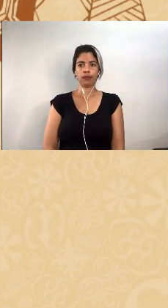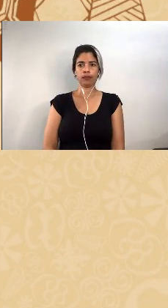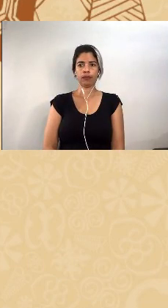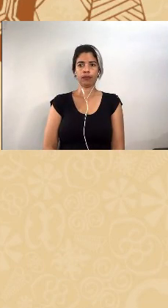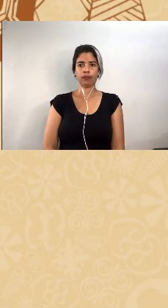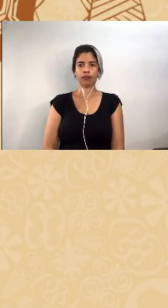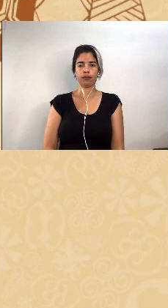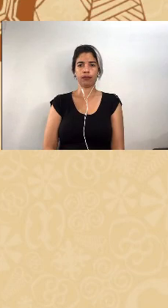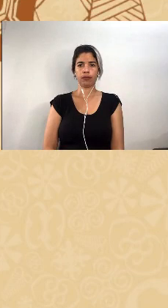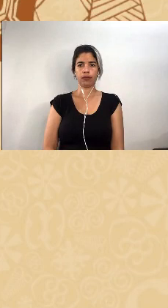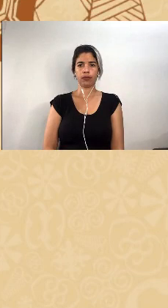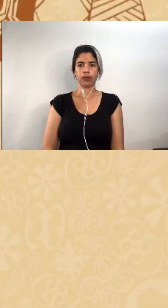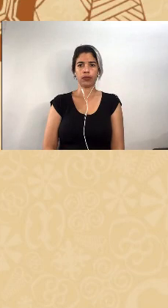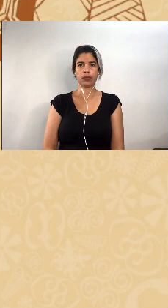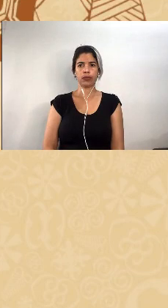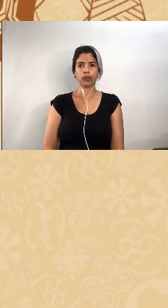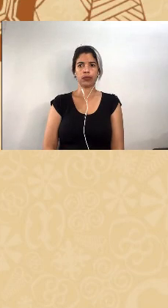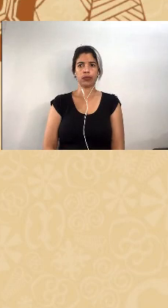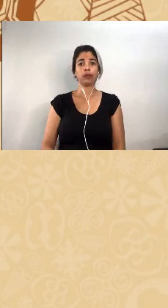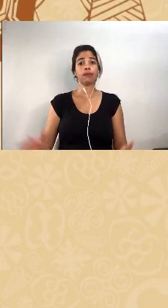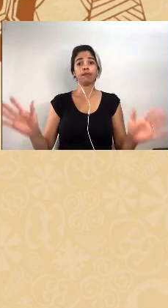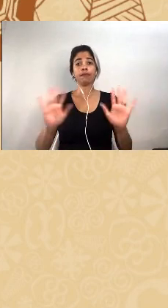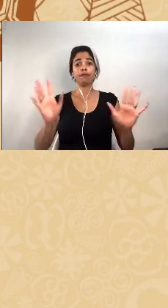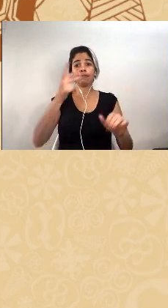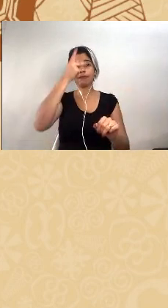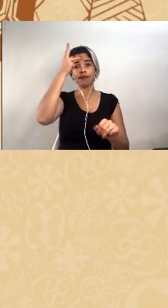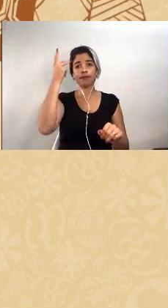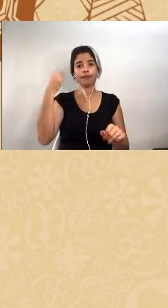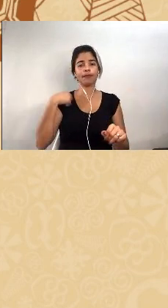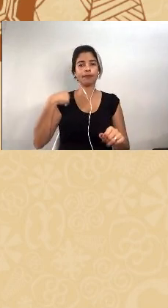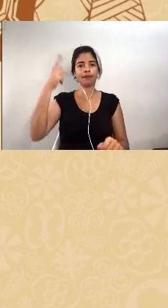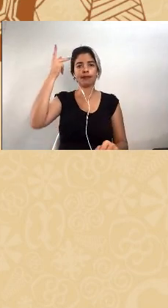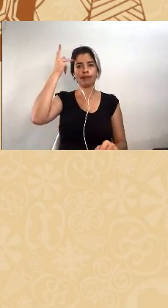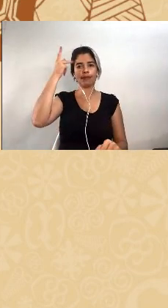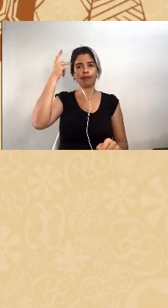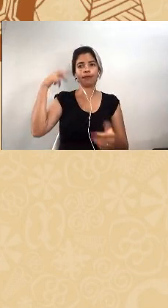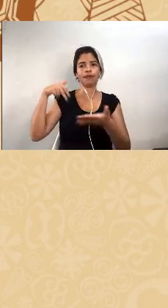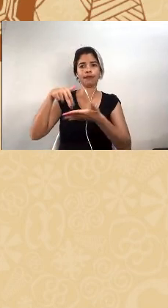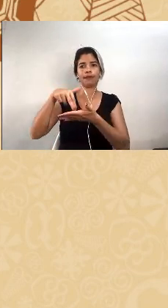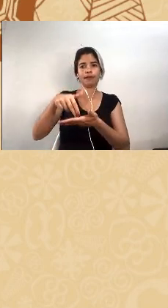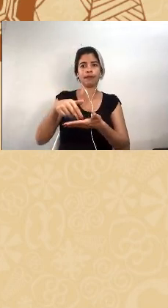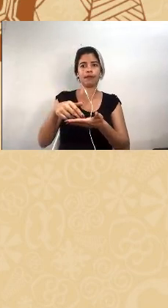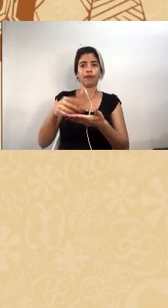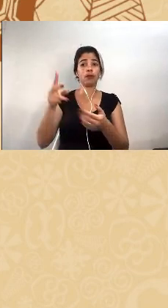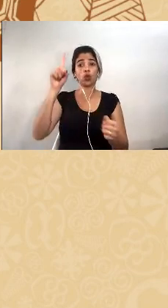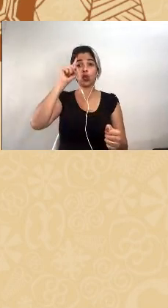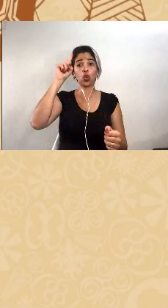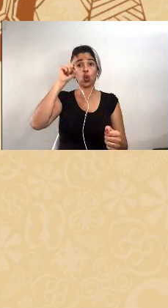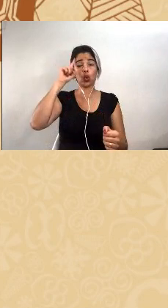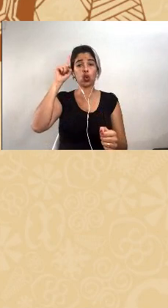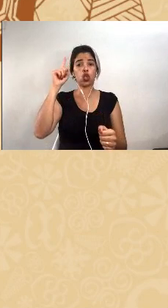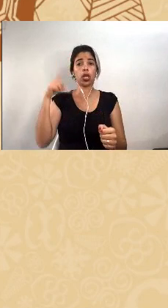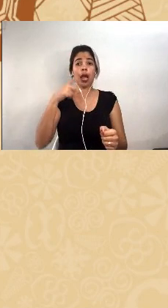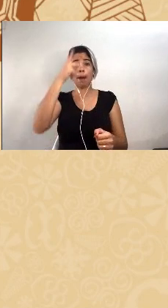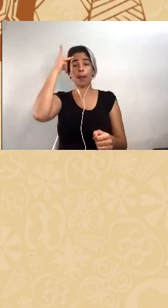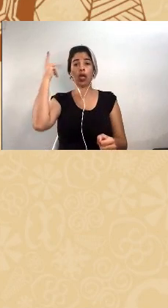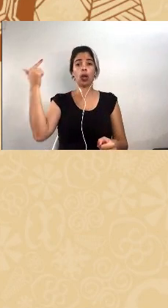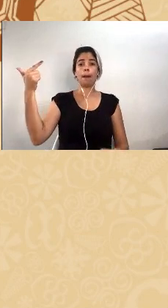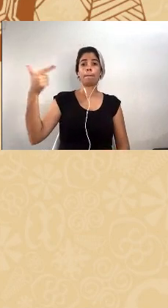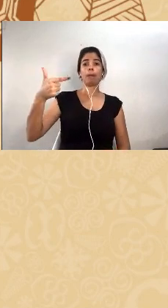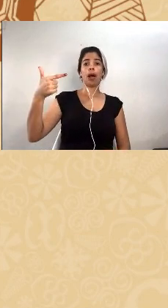Pessoal, eu estou aqui em São Paulo, vim caminhar todo dia no lugar que eu venho, e esses dois policiais vieram apontando a arma para